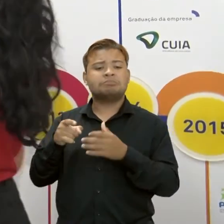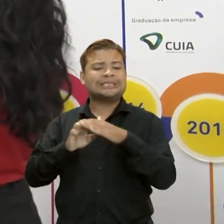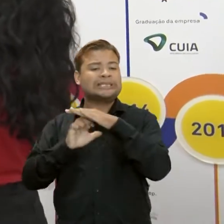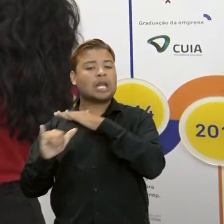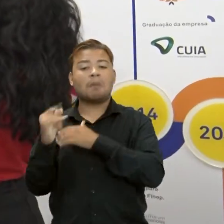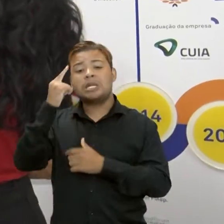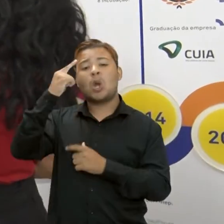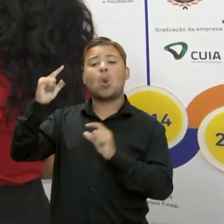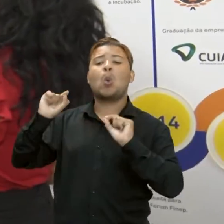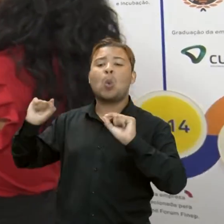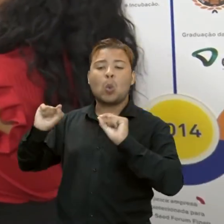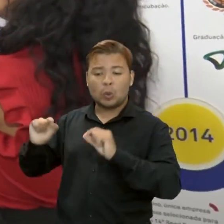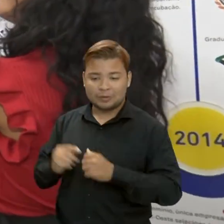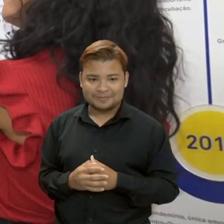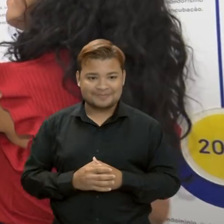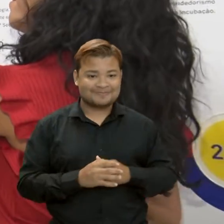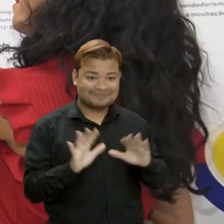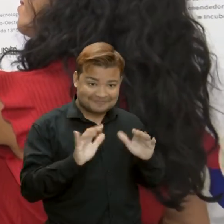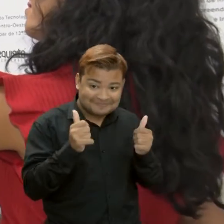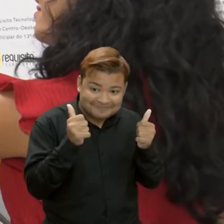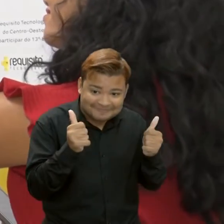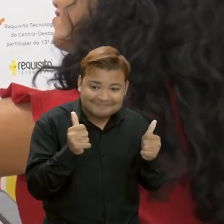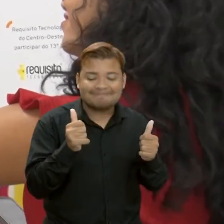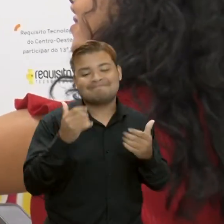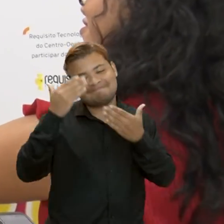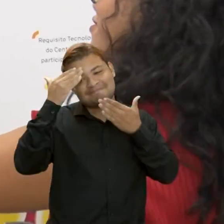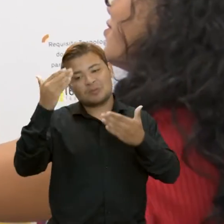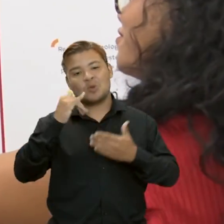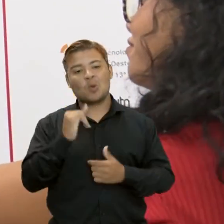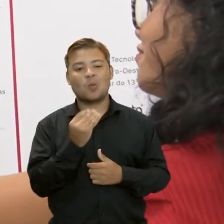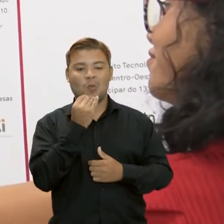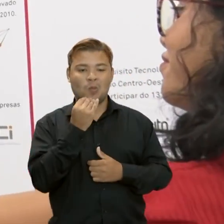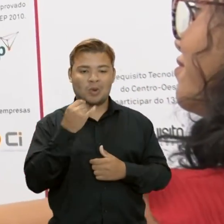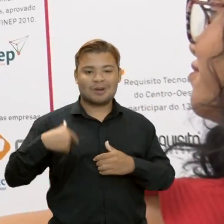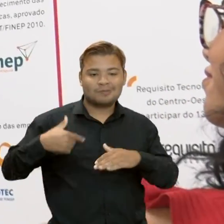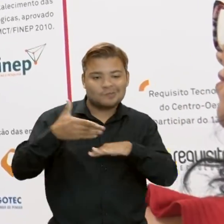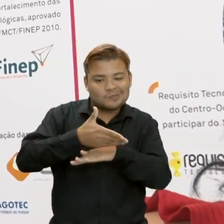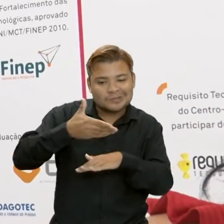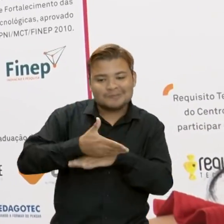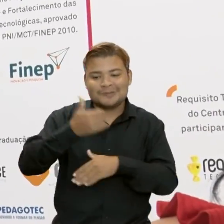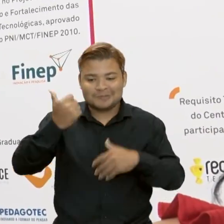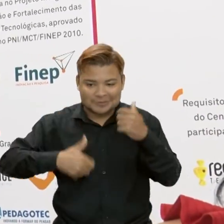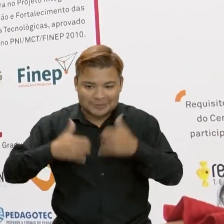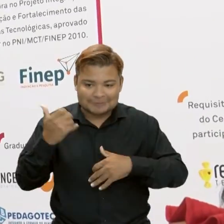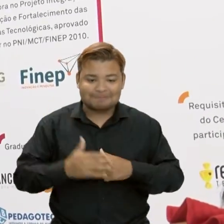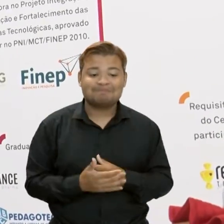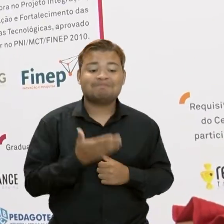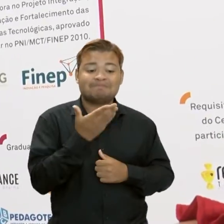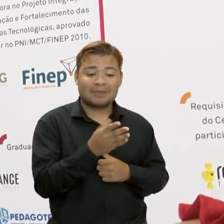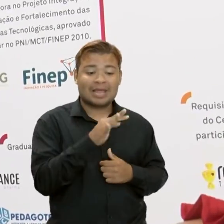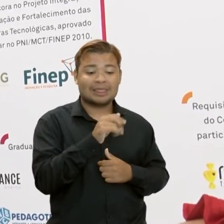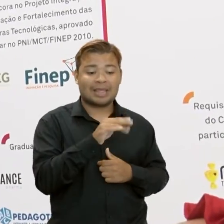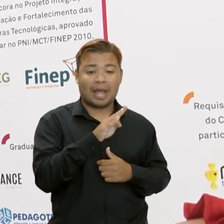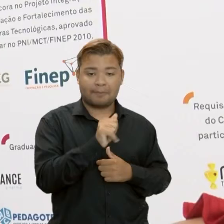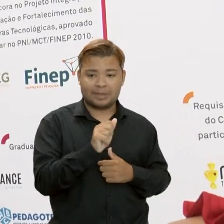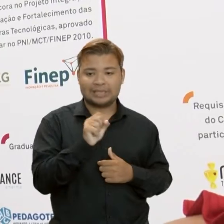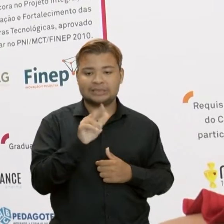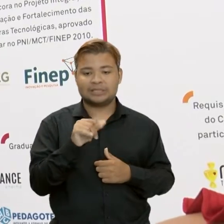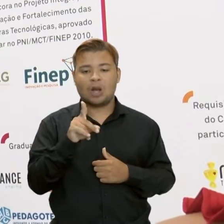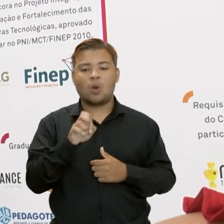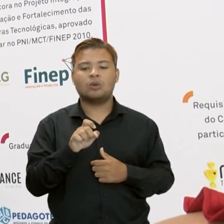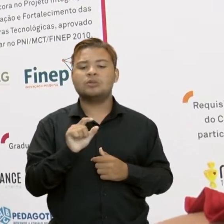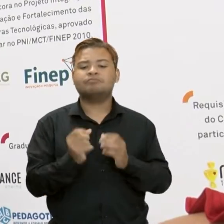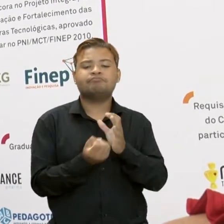Como vai? Olá, tudo bom? Primeiramente, obrigado pela oportunidade de participar. A Tábia Saúde ela surge com o propósito, né,